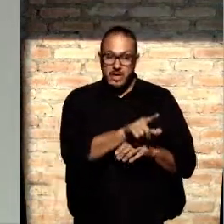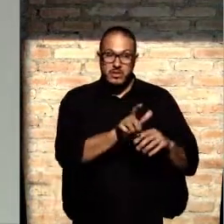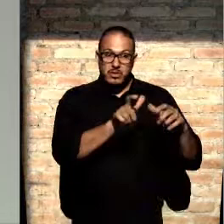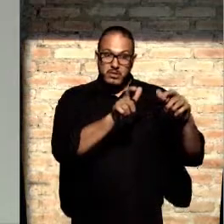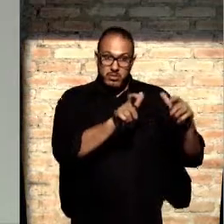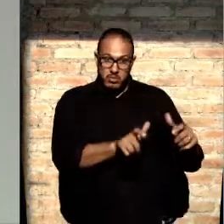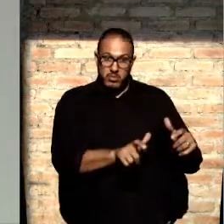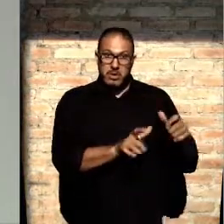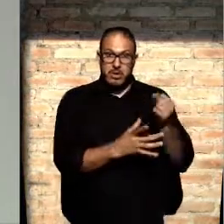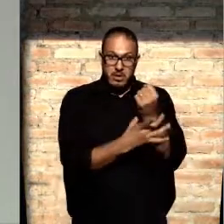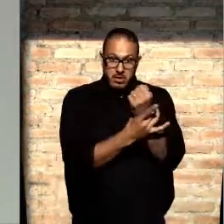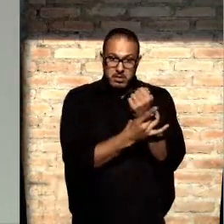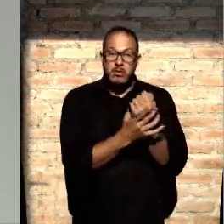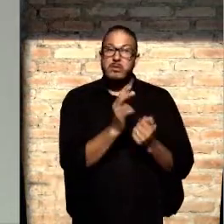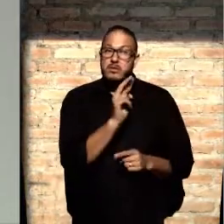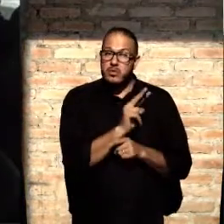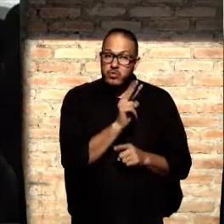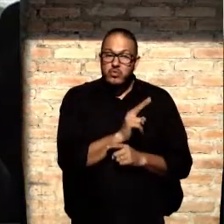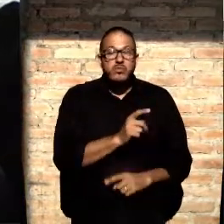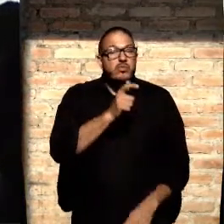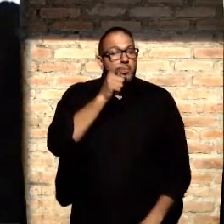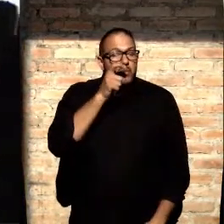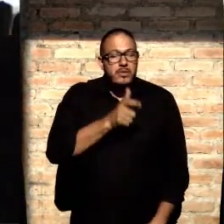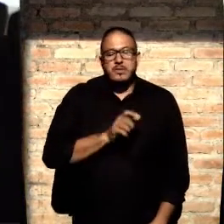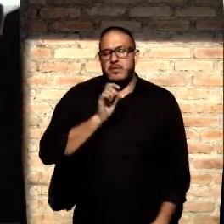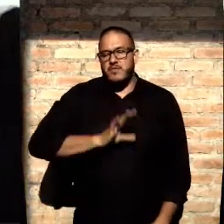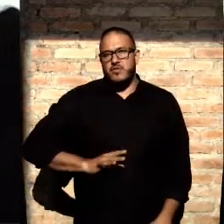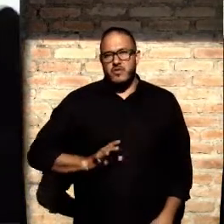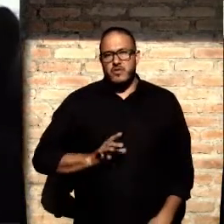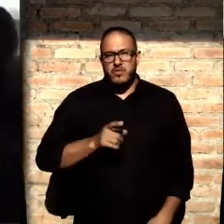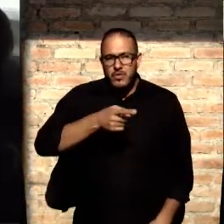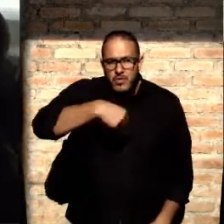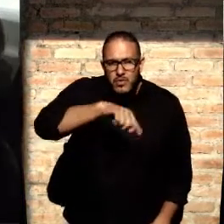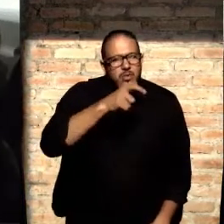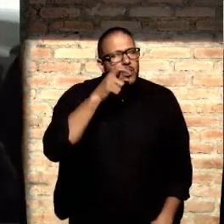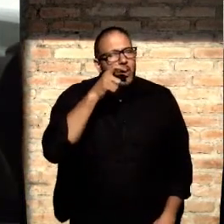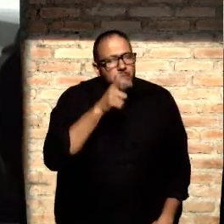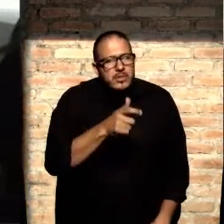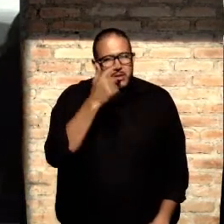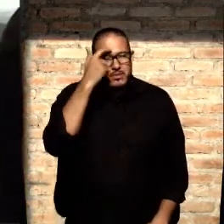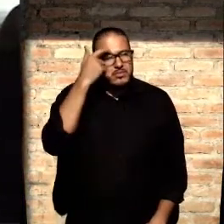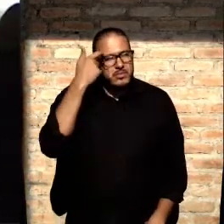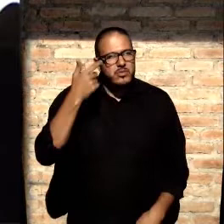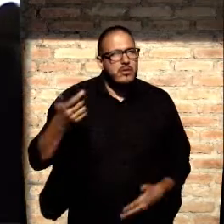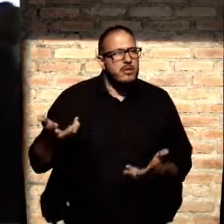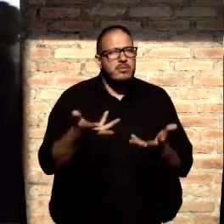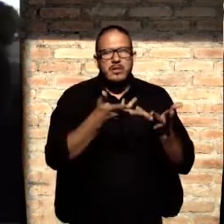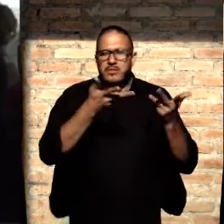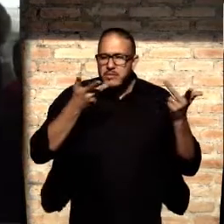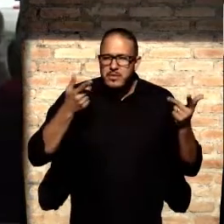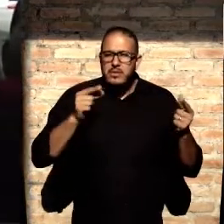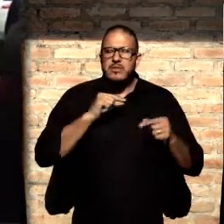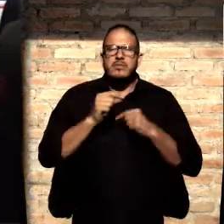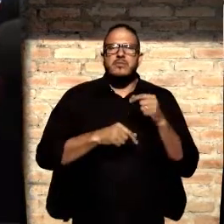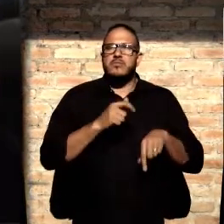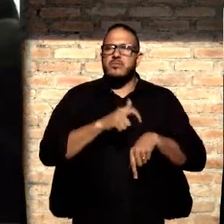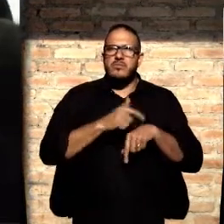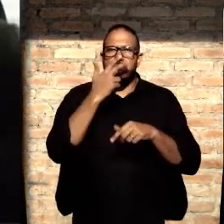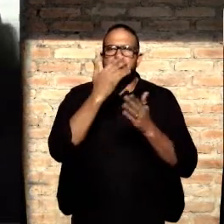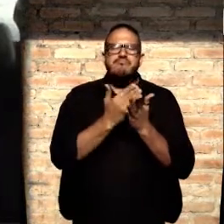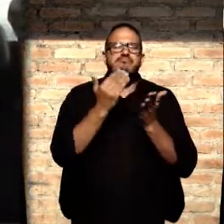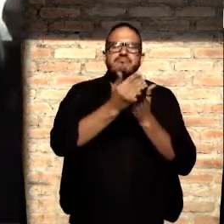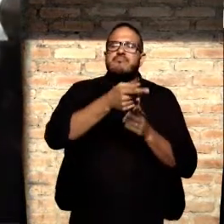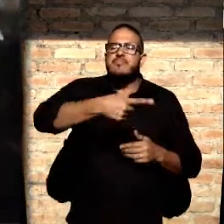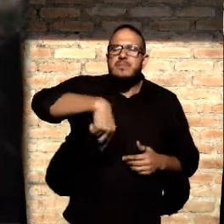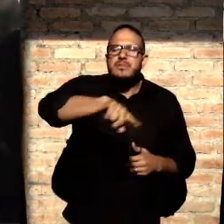e só observe observe sua magnitude sua superioridade em relação